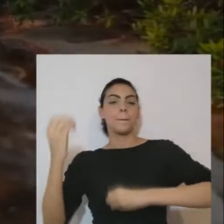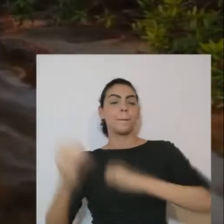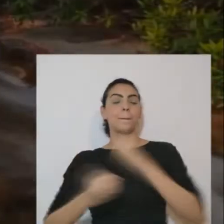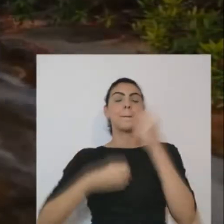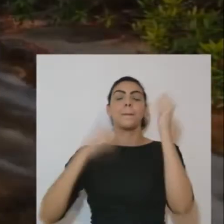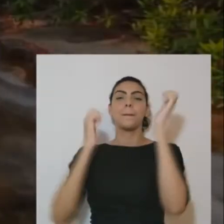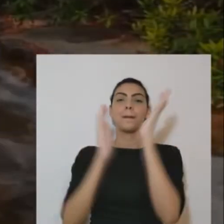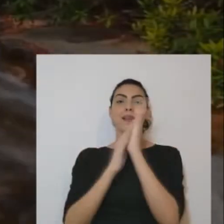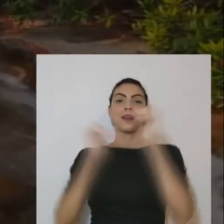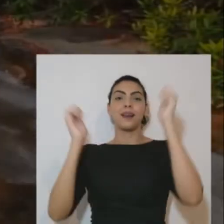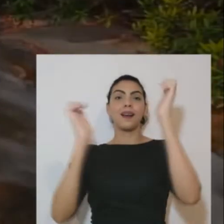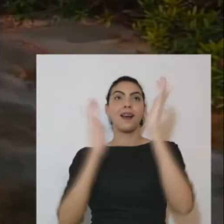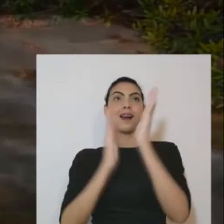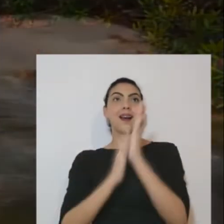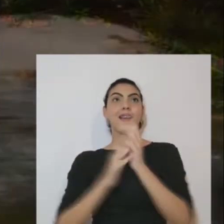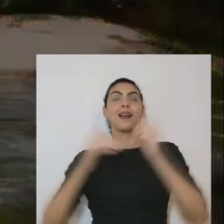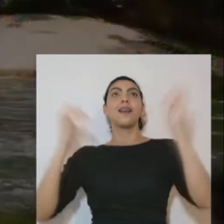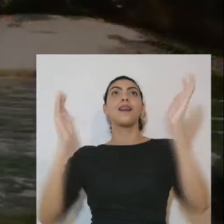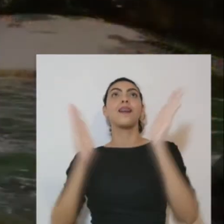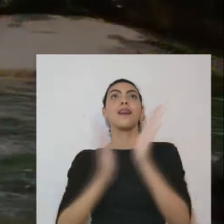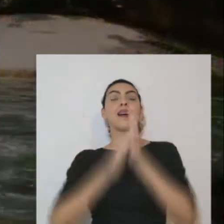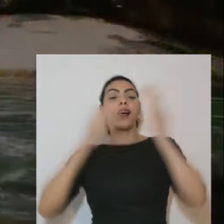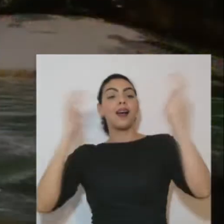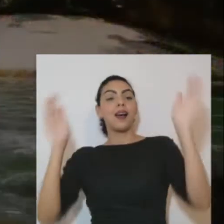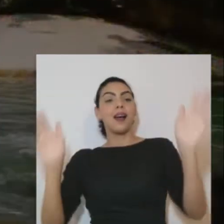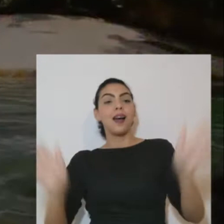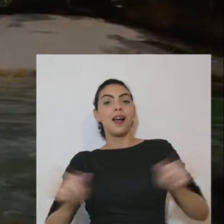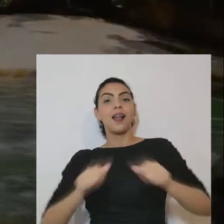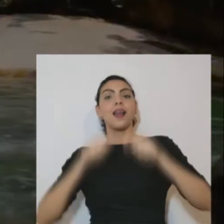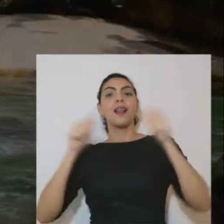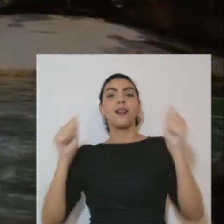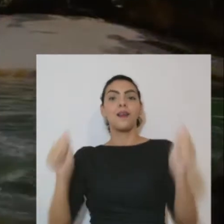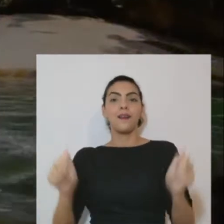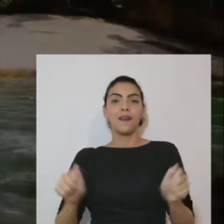alouvai-o, aleluia,